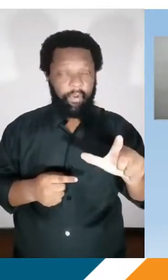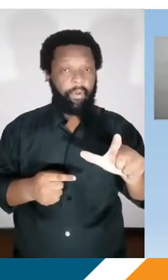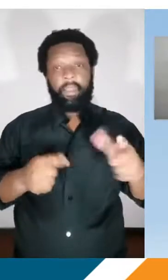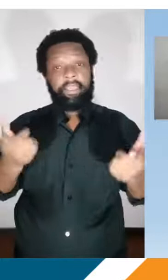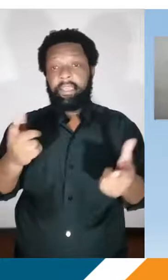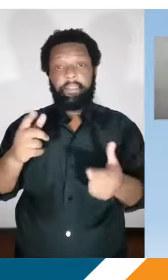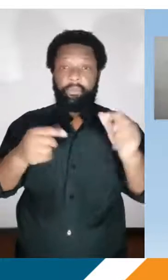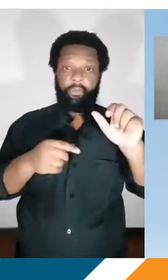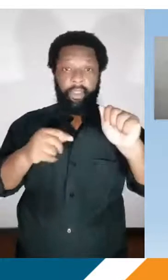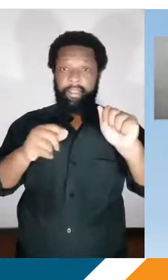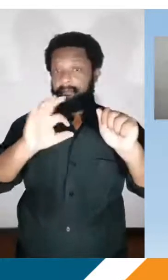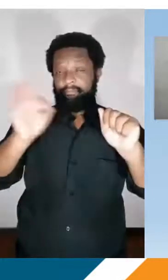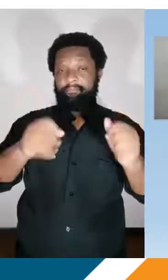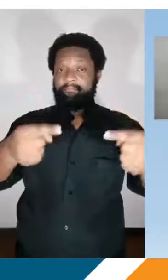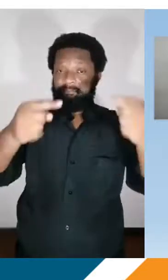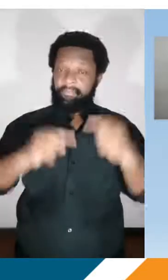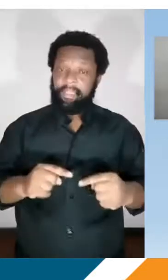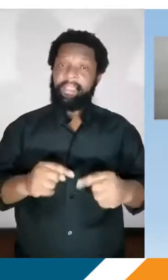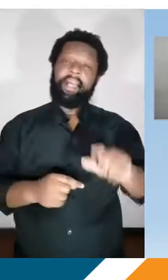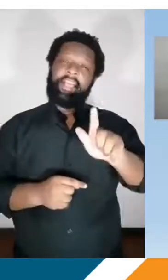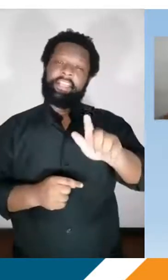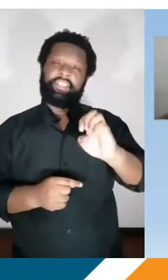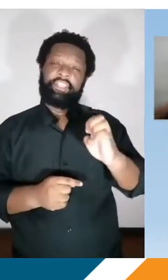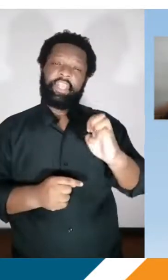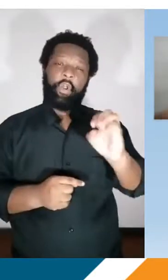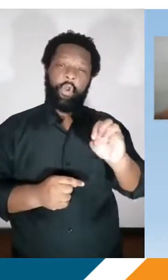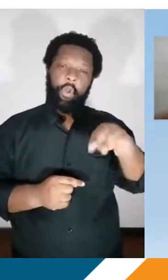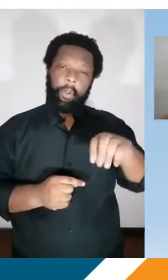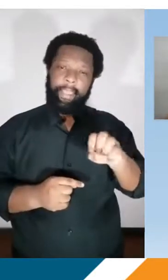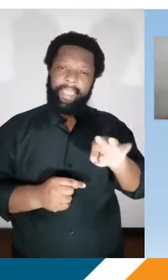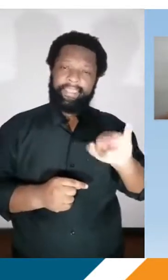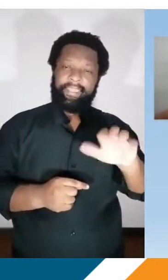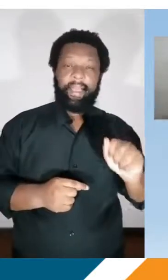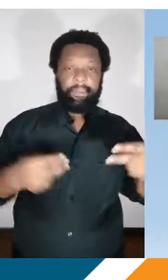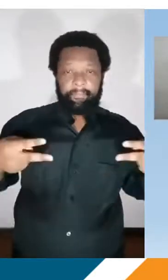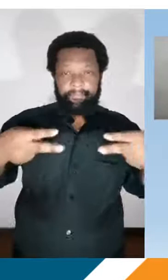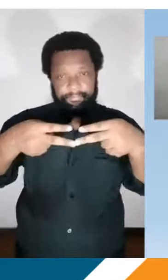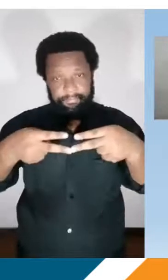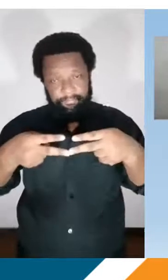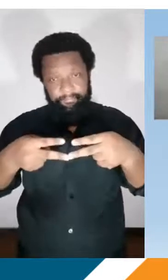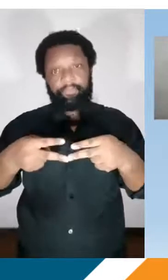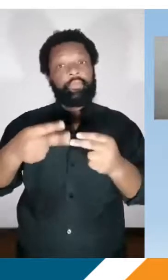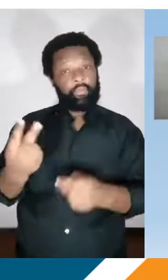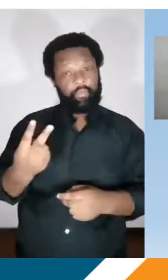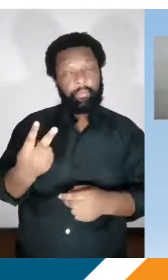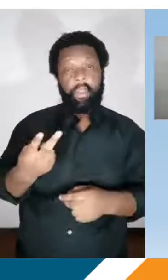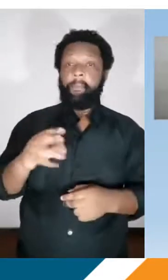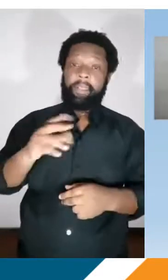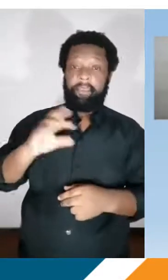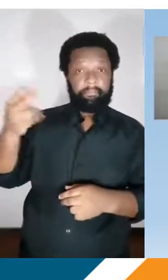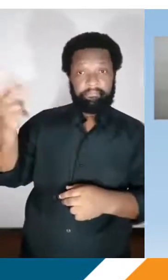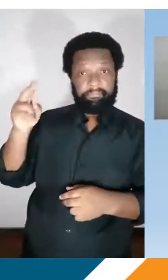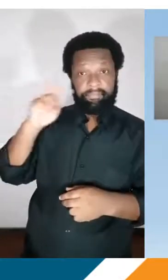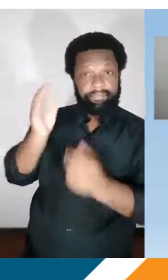dos átomos. Aí não está acontecendo nada disso. Já a geométrica, lembrando que a geométrica só pode ser ligações duplas ou ciclos. Nesse caso